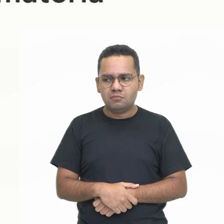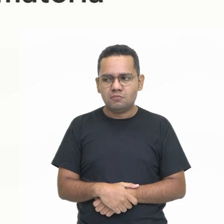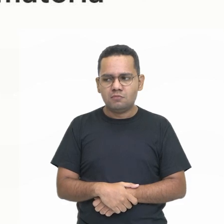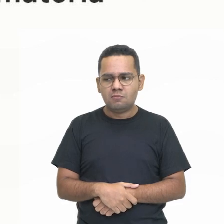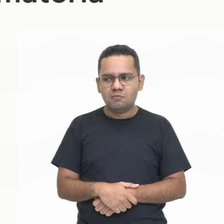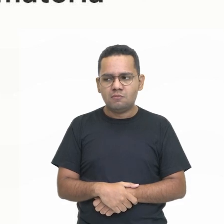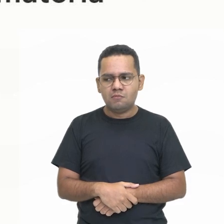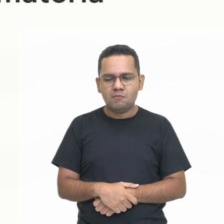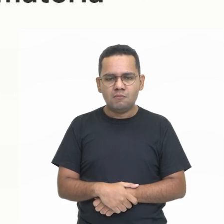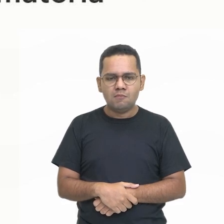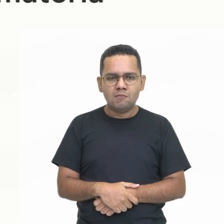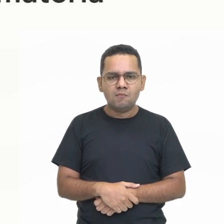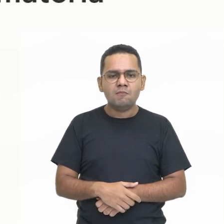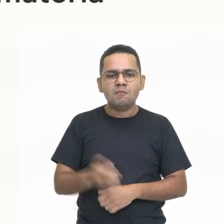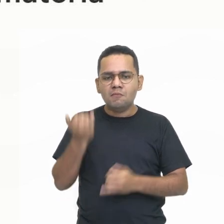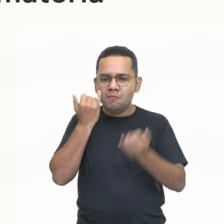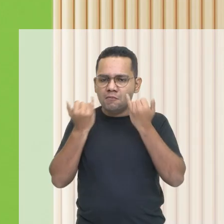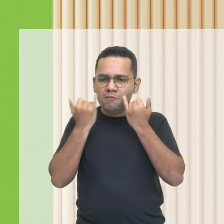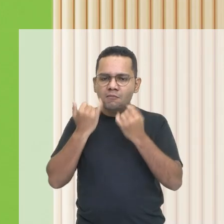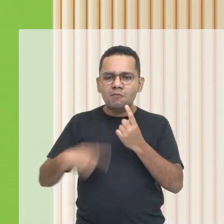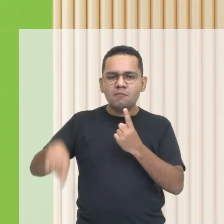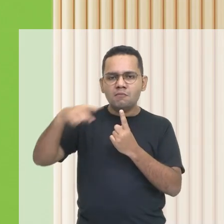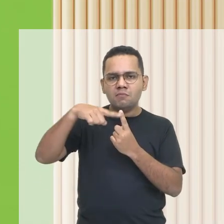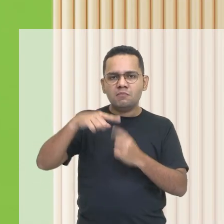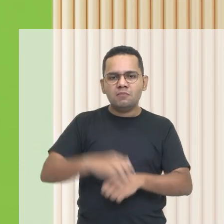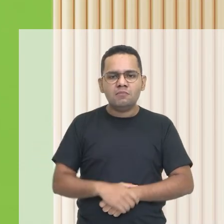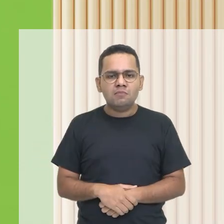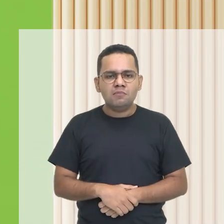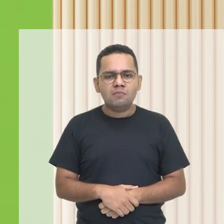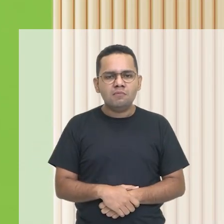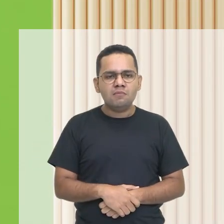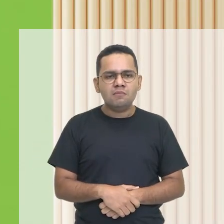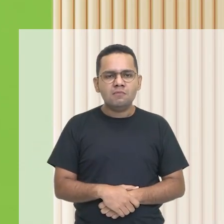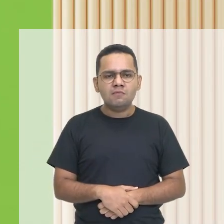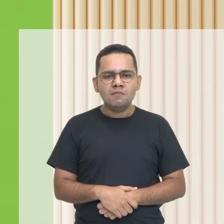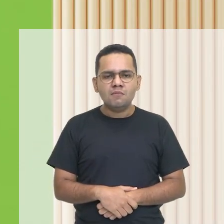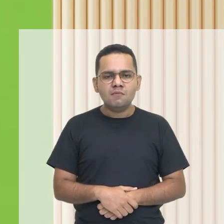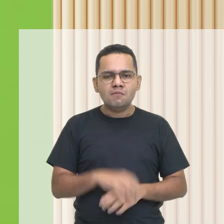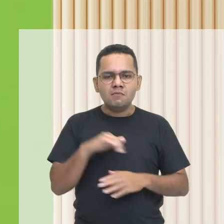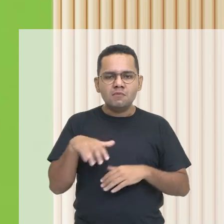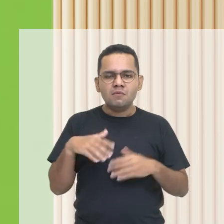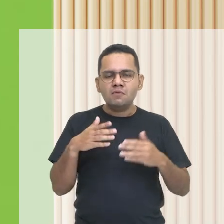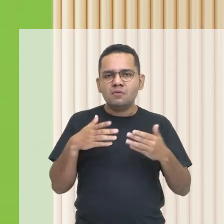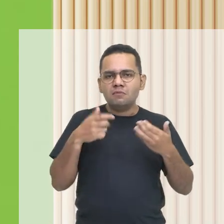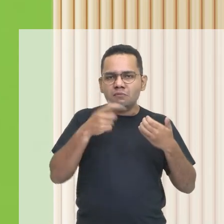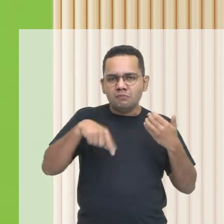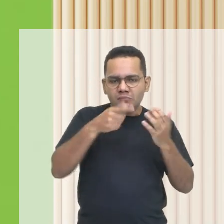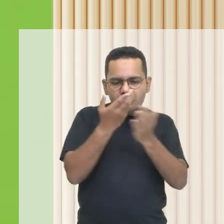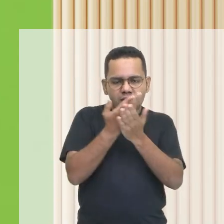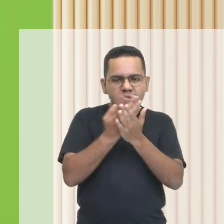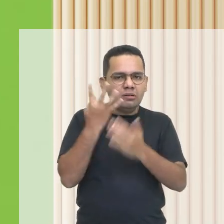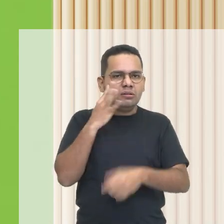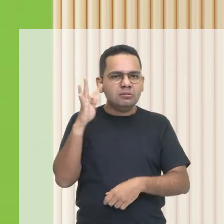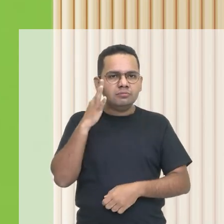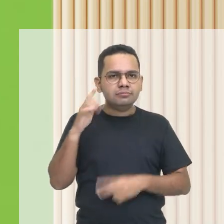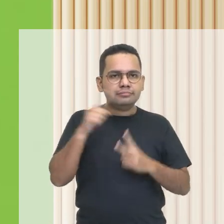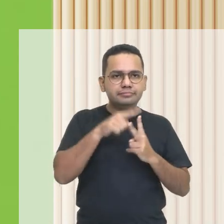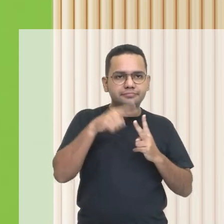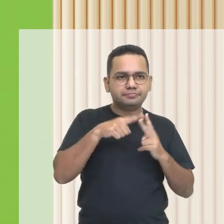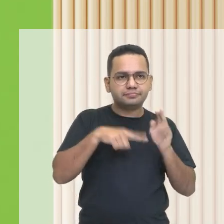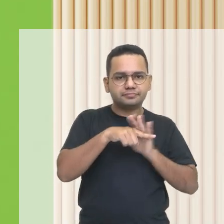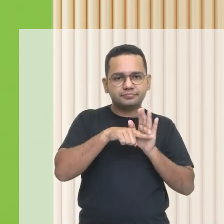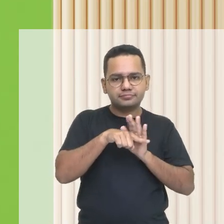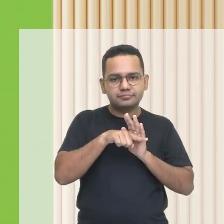a hipótese heterotrófica. Certo? Então, nós vimos aí teoria de Halperin-Haldane, vimos que o experimento